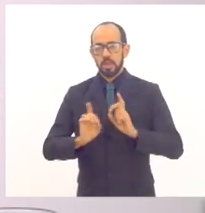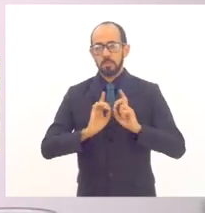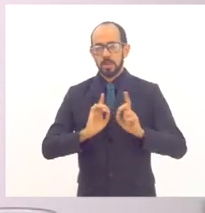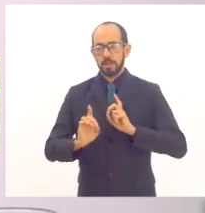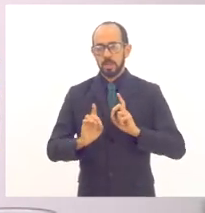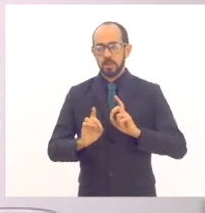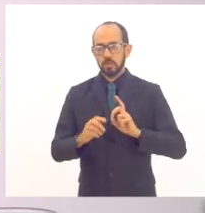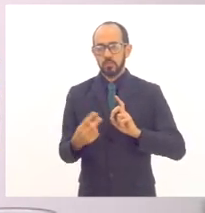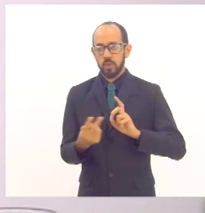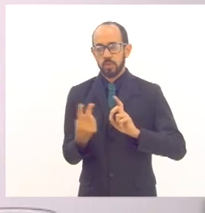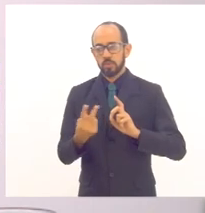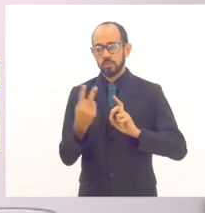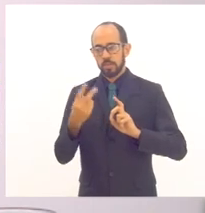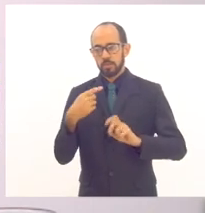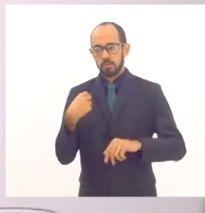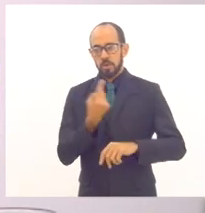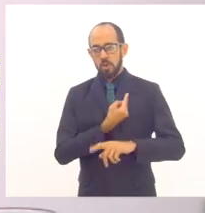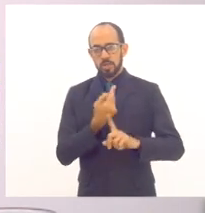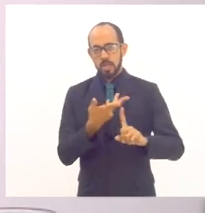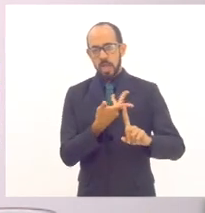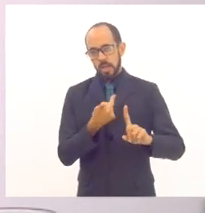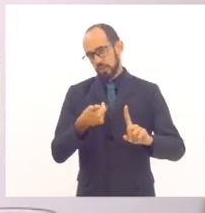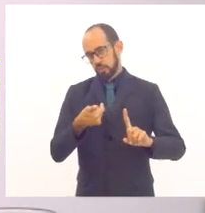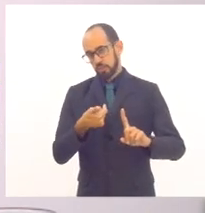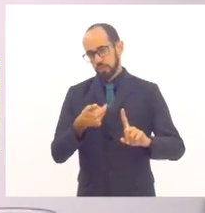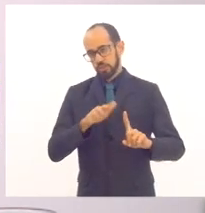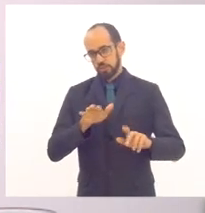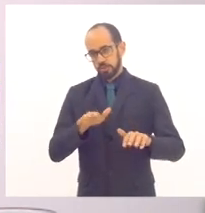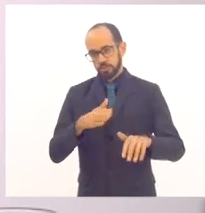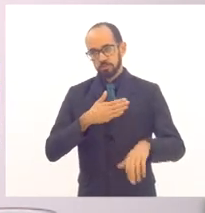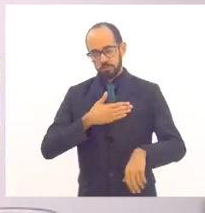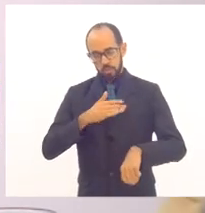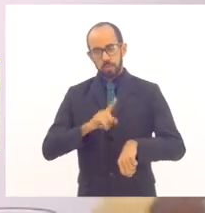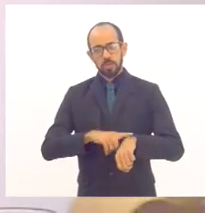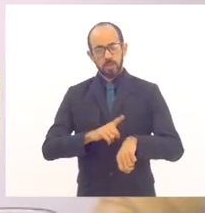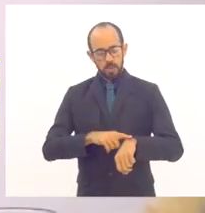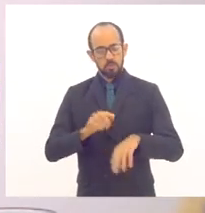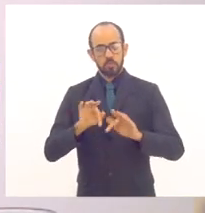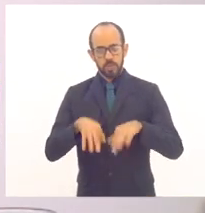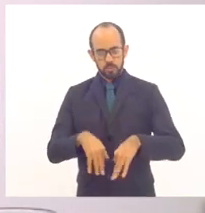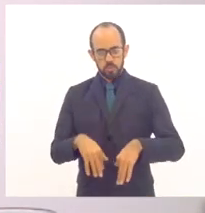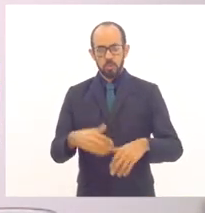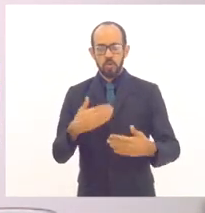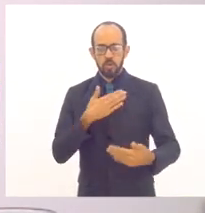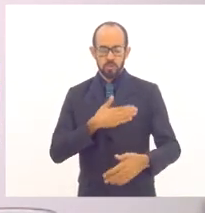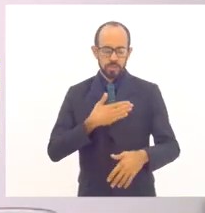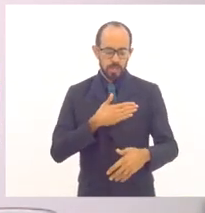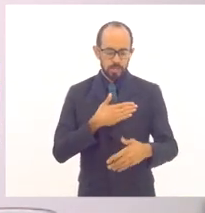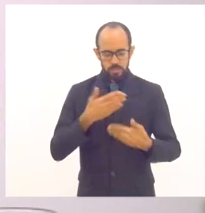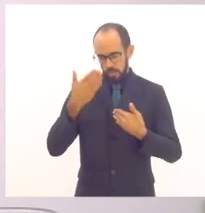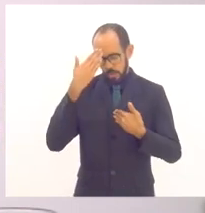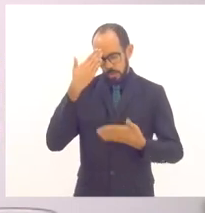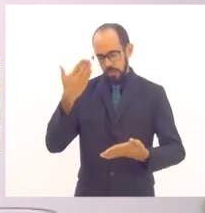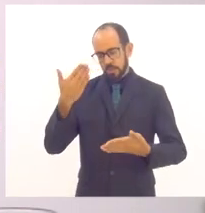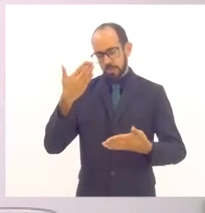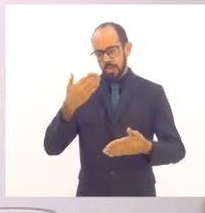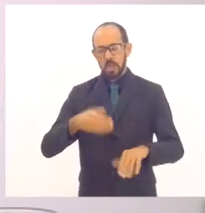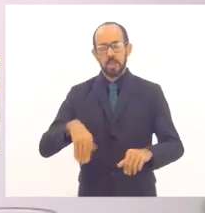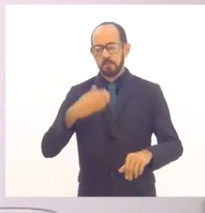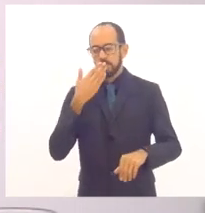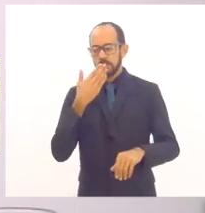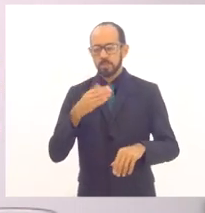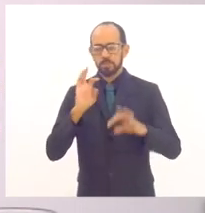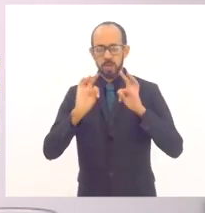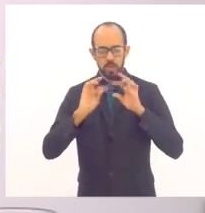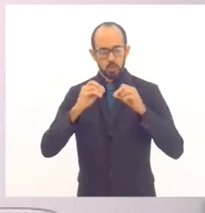valorização para a nossa arte. Então, eu acho que o meu tempo já foi. Então, eu gostaria de agradecer e pedir para que